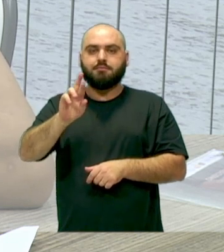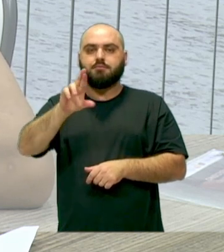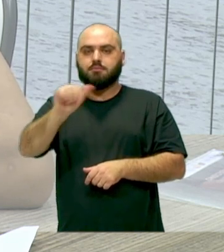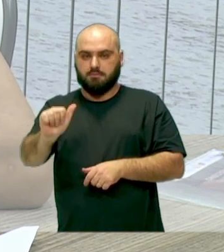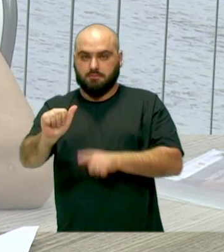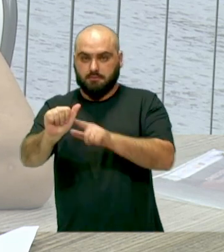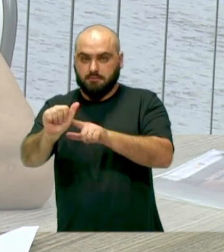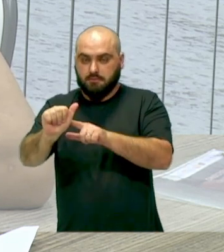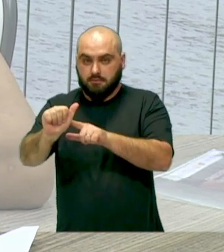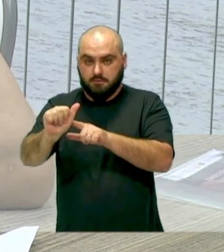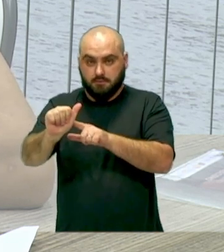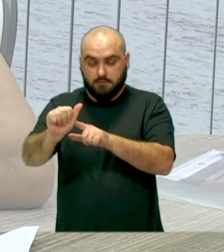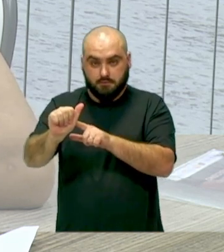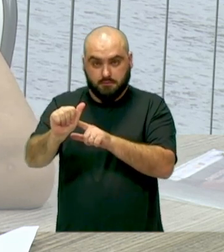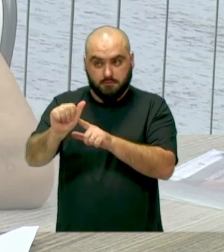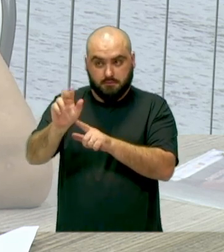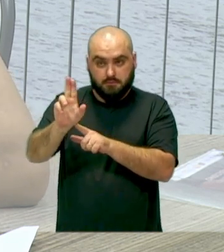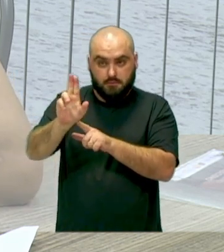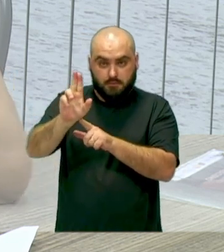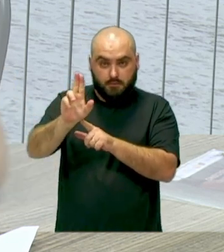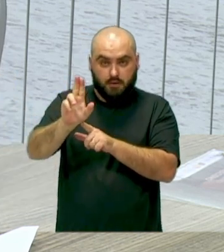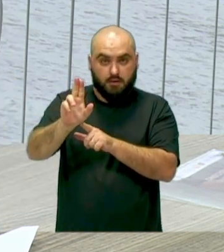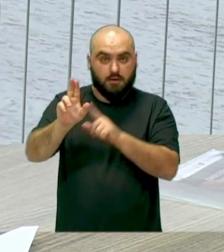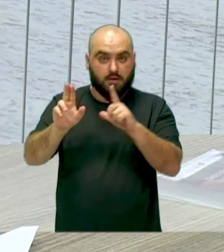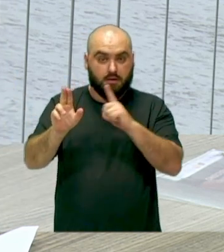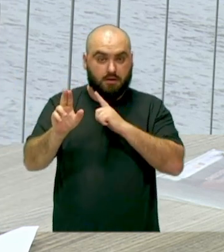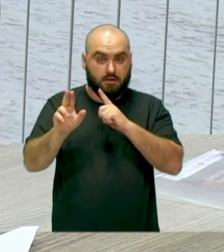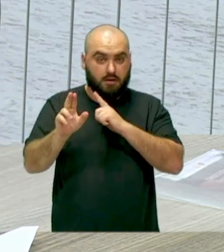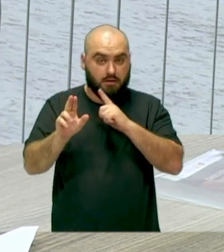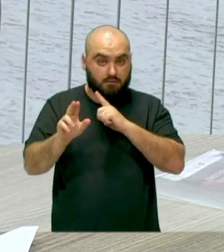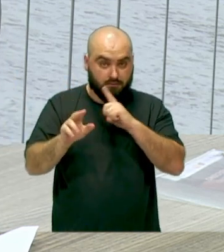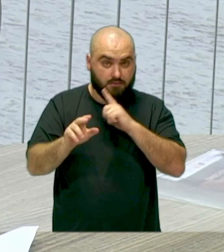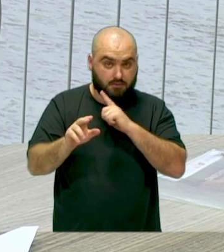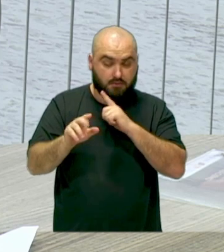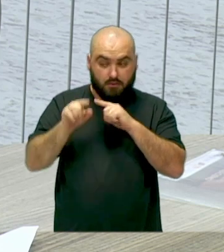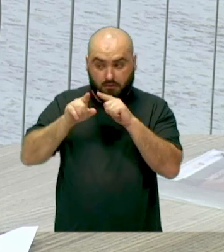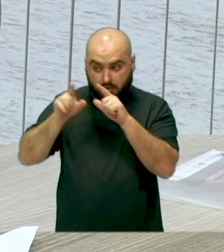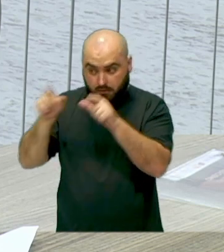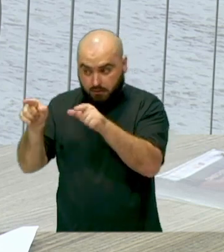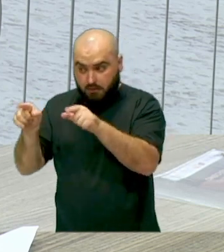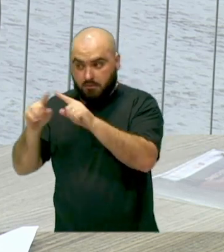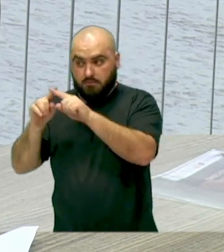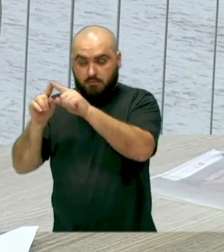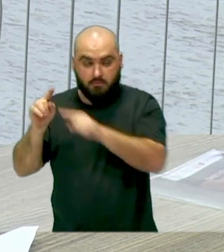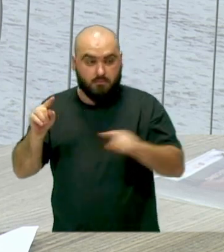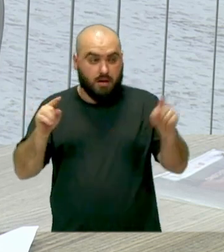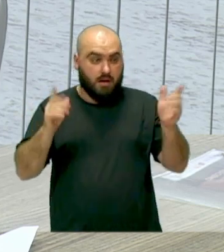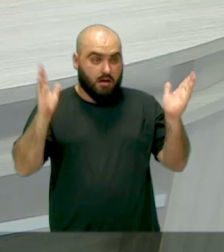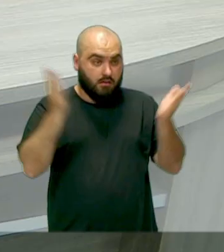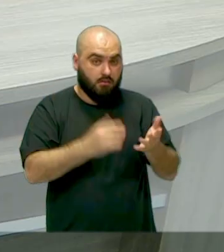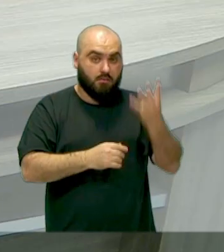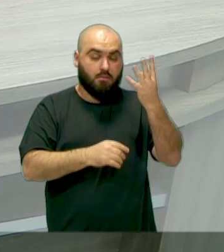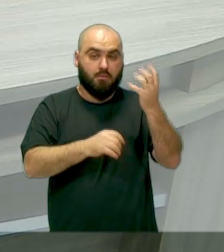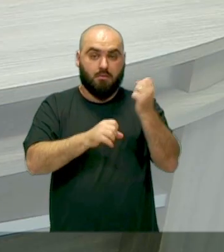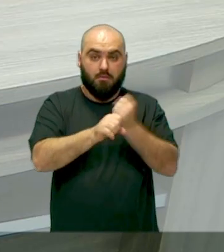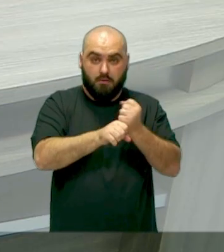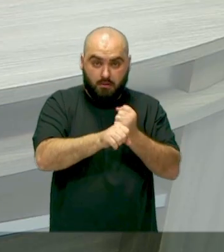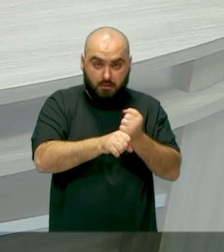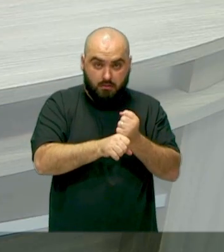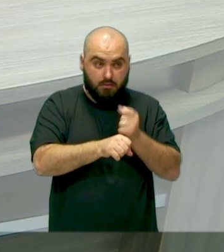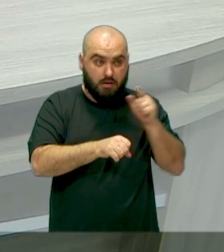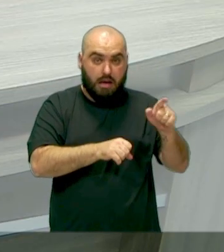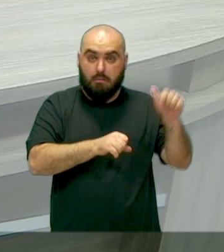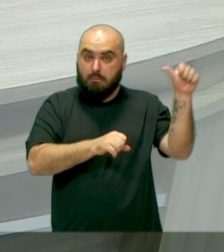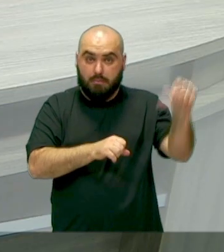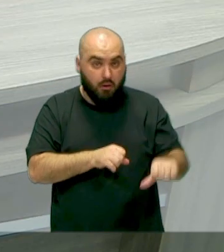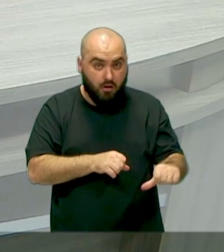nunca vivi um momento tão dilacerante para a população negra quanto nesses últimos 4 anos de